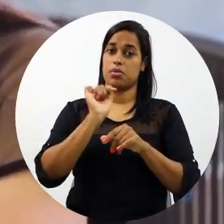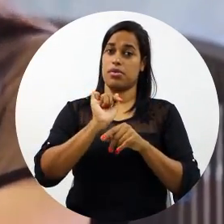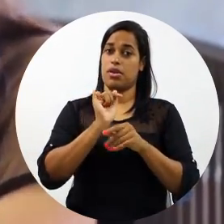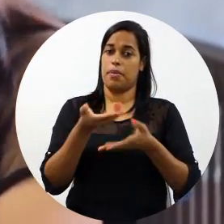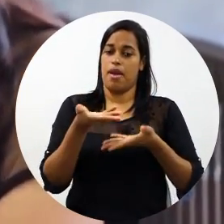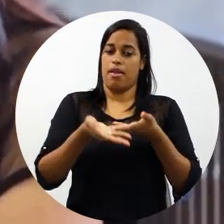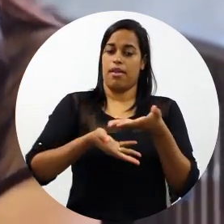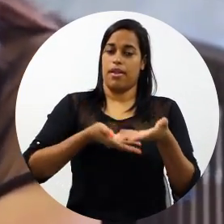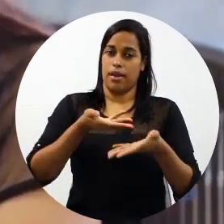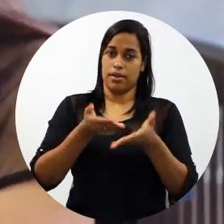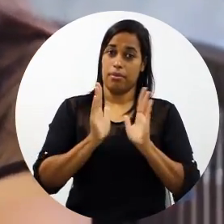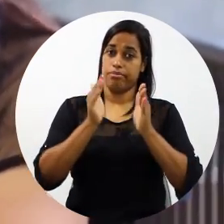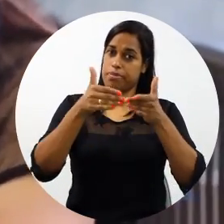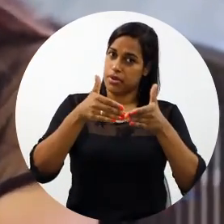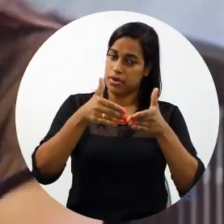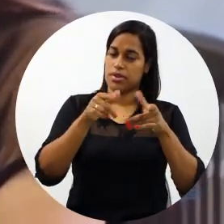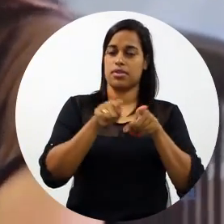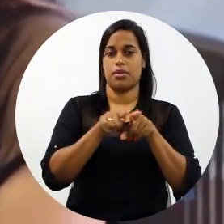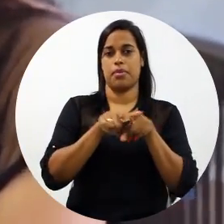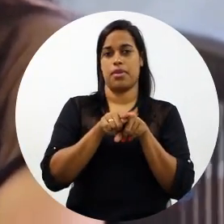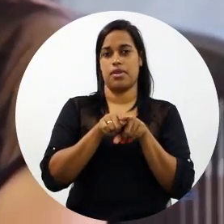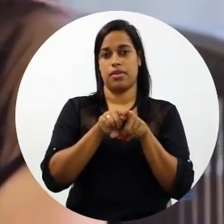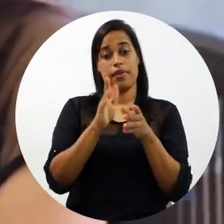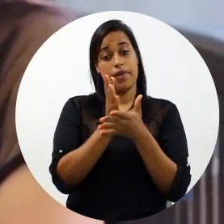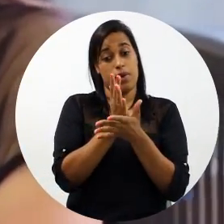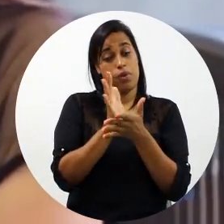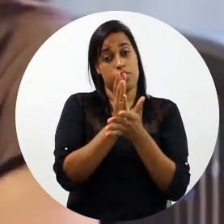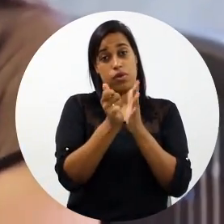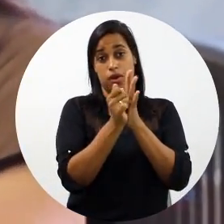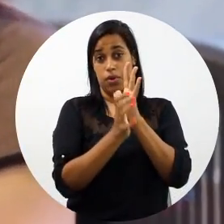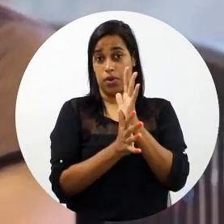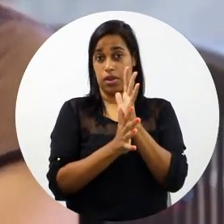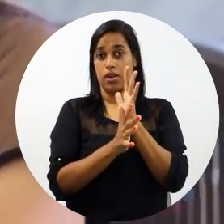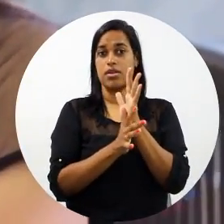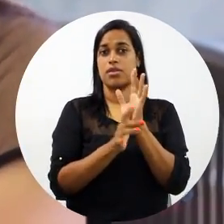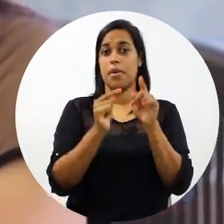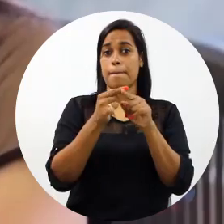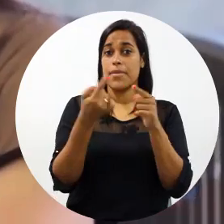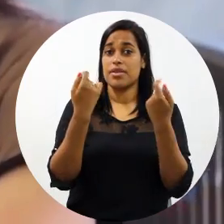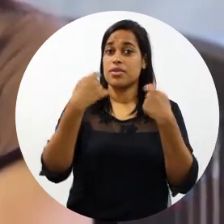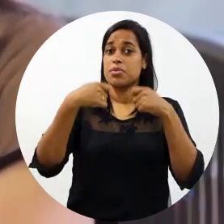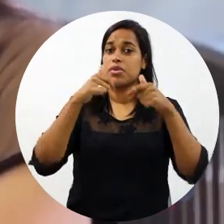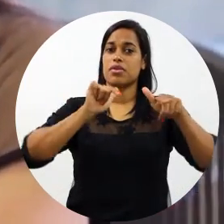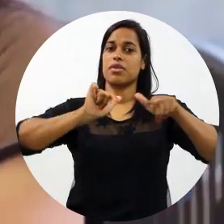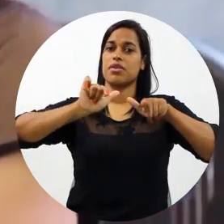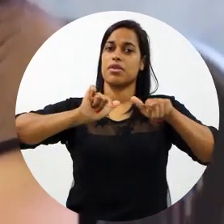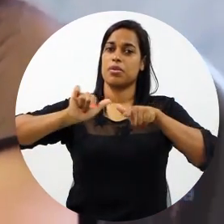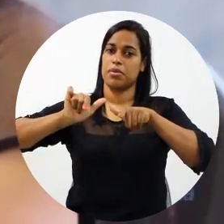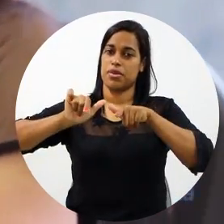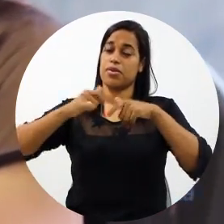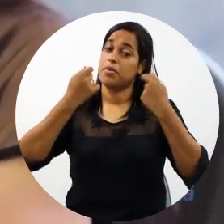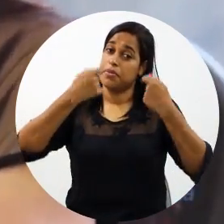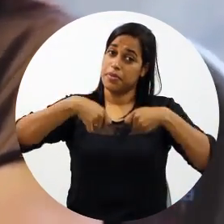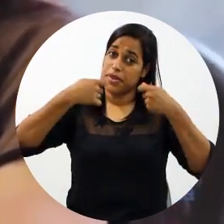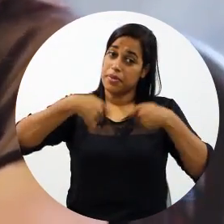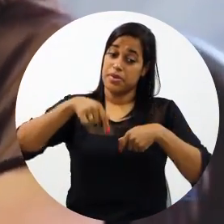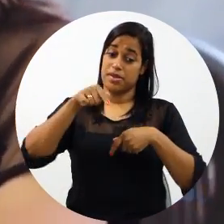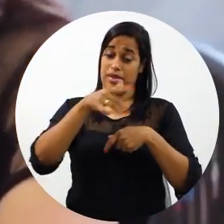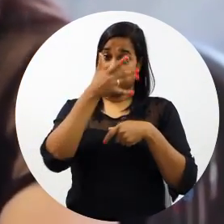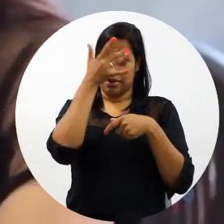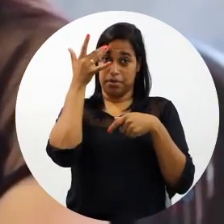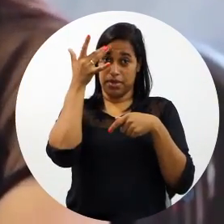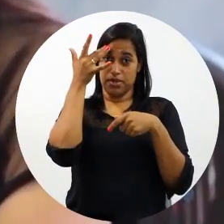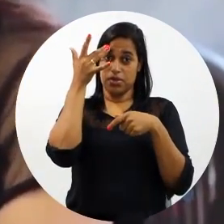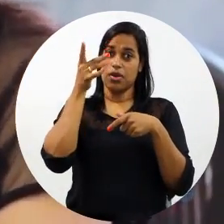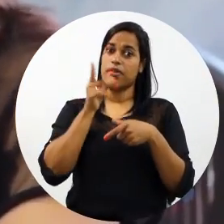para atender metas e poder fazer algumas coisas acontecerem, mas para isso elas precisam do trabalhador. Elas precisam dessa pessoa